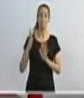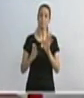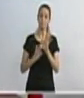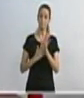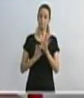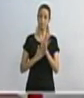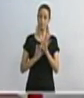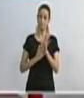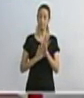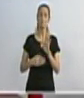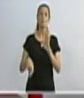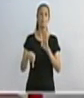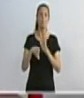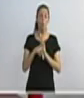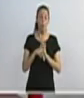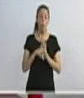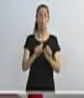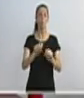desta audiência pública.